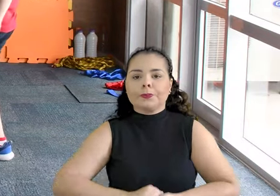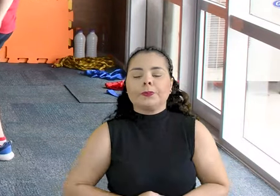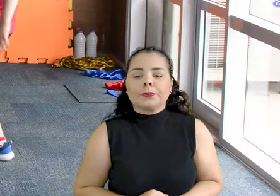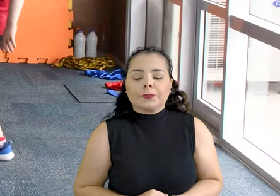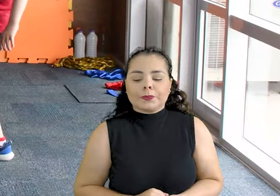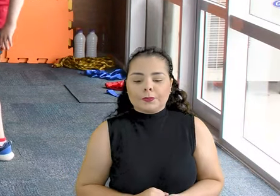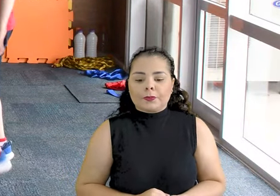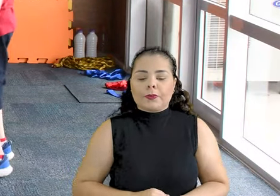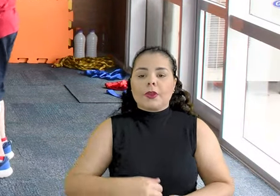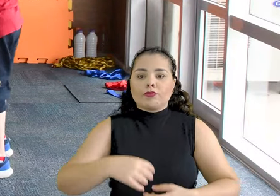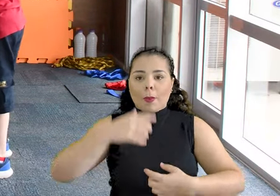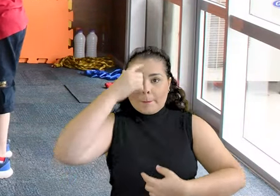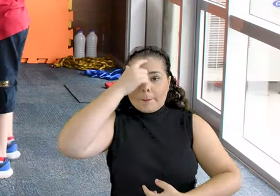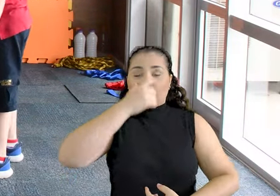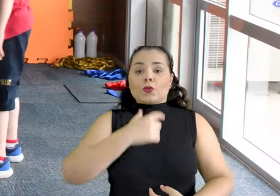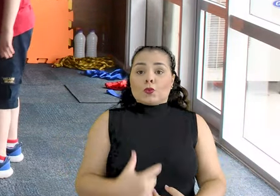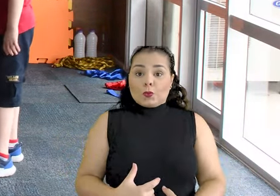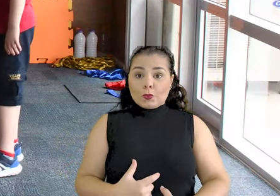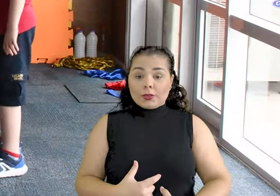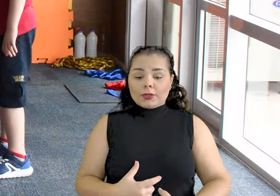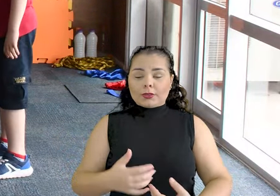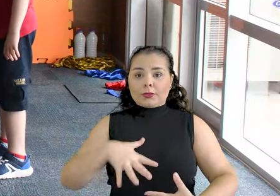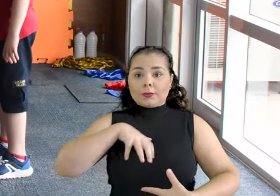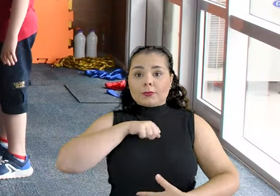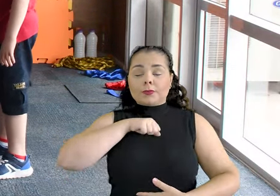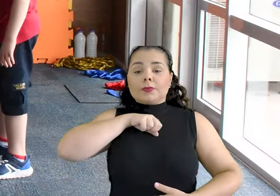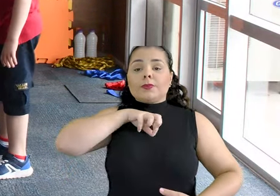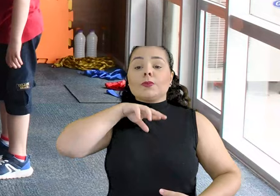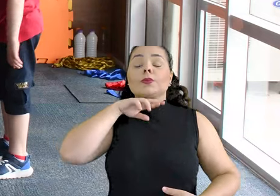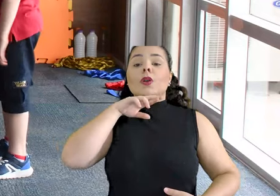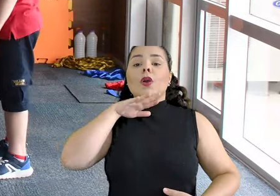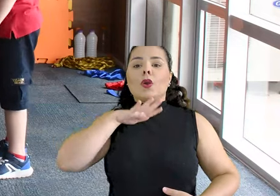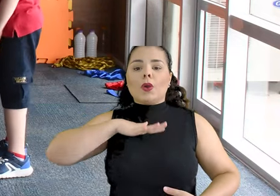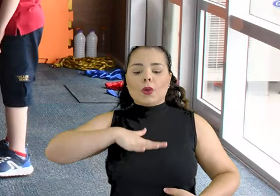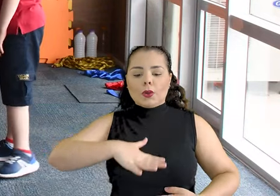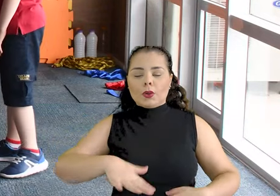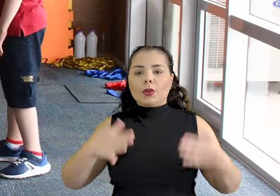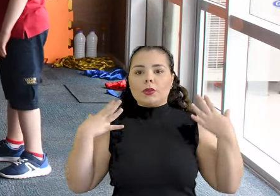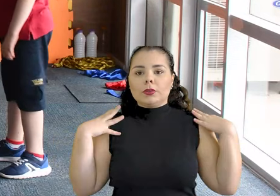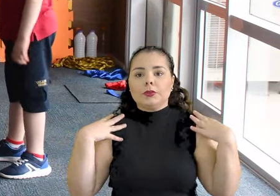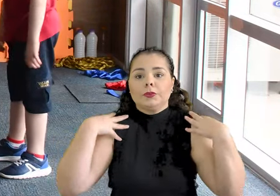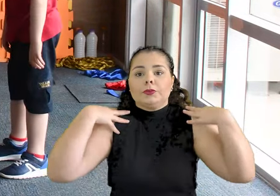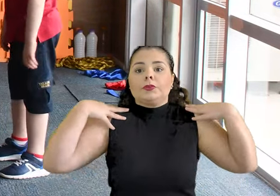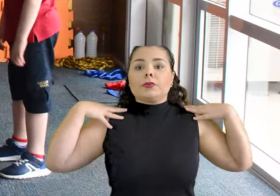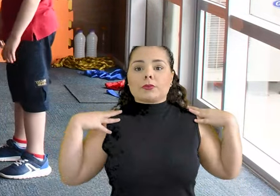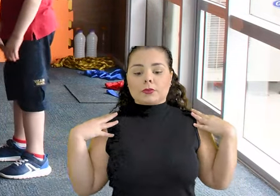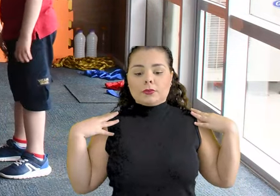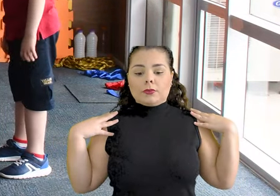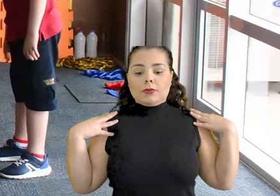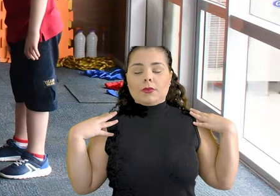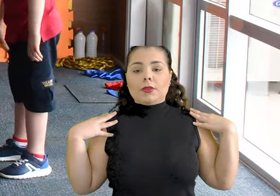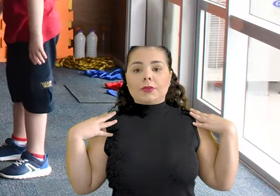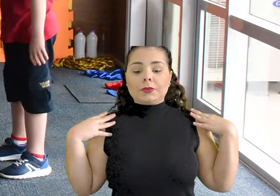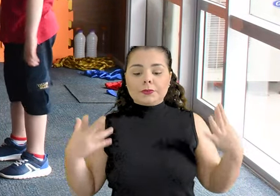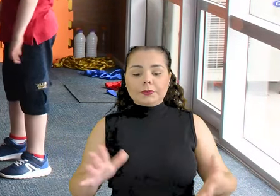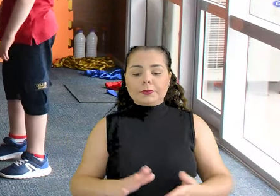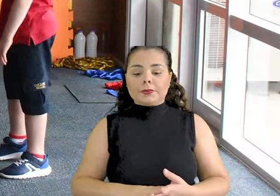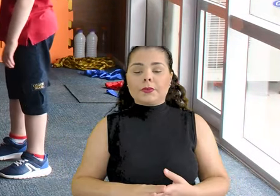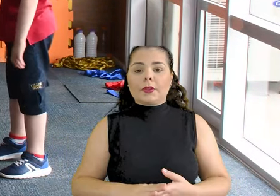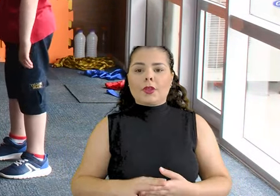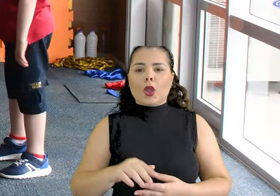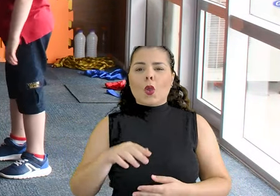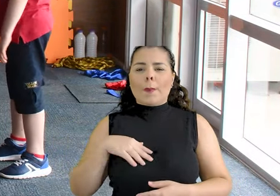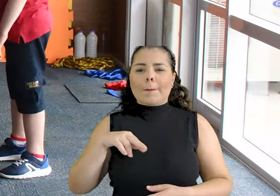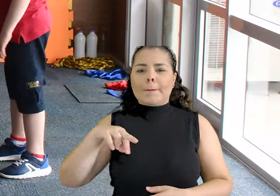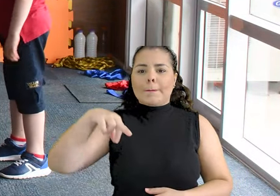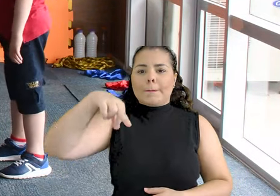Trocou, e deu. Deixa eu ver uma coisa. Você vai fazer com esse pé e você vai fazer com esse pé. Aí a gente não vai se